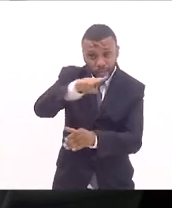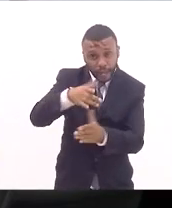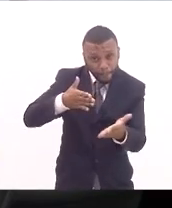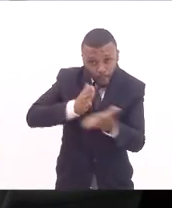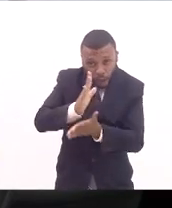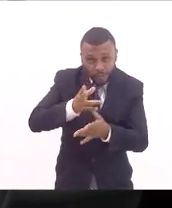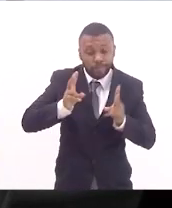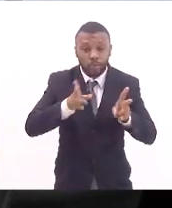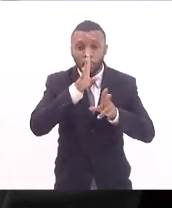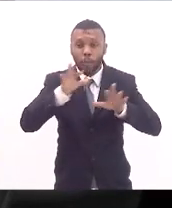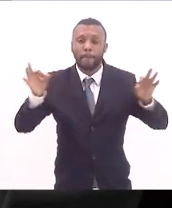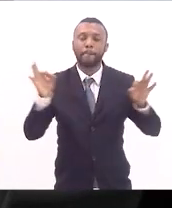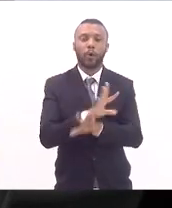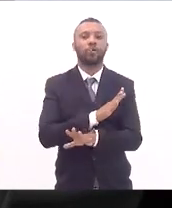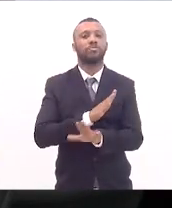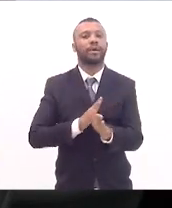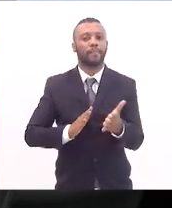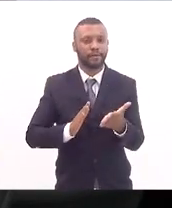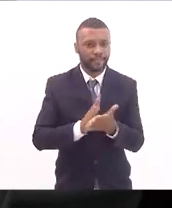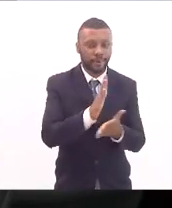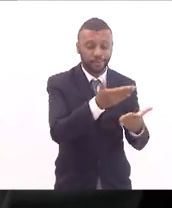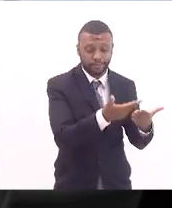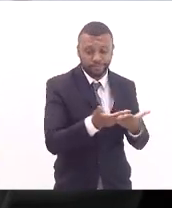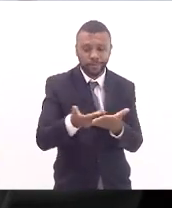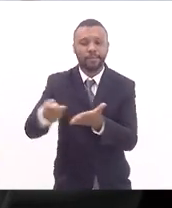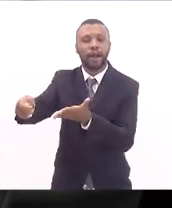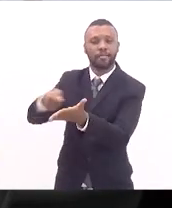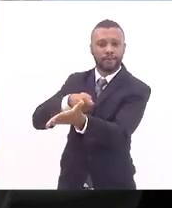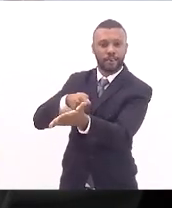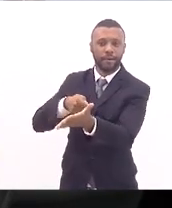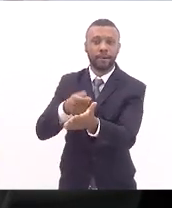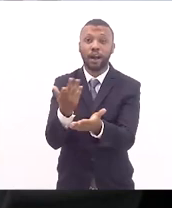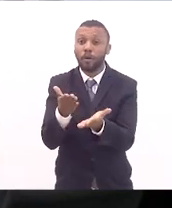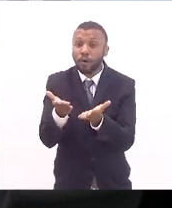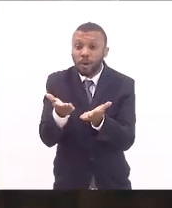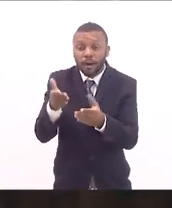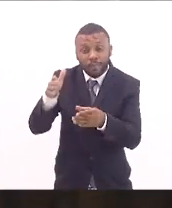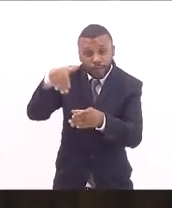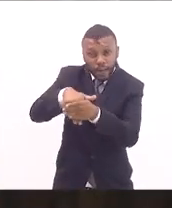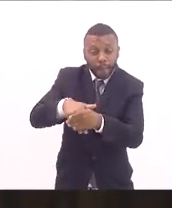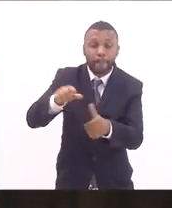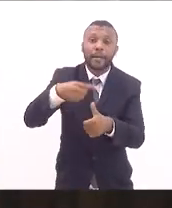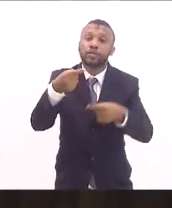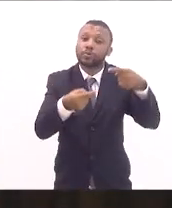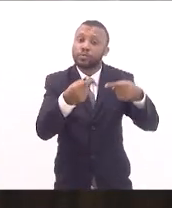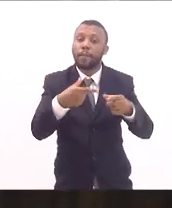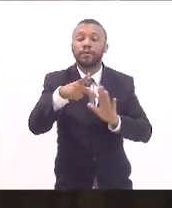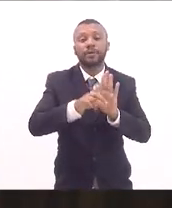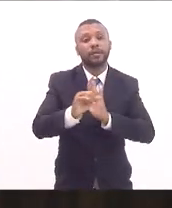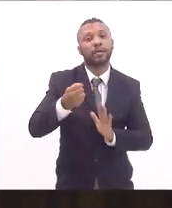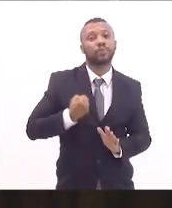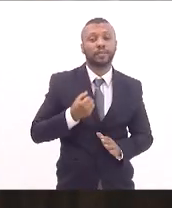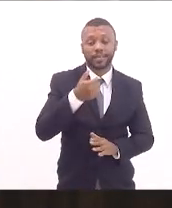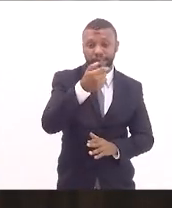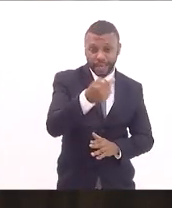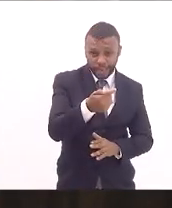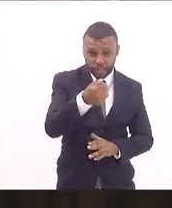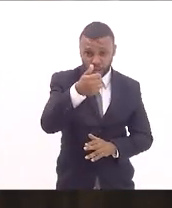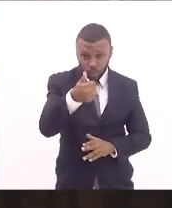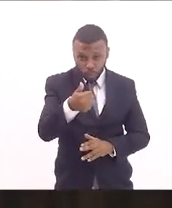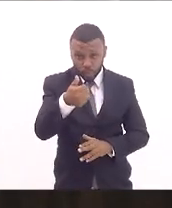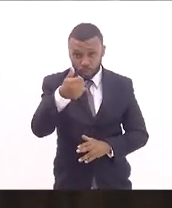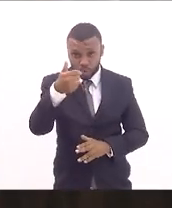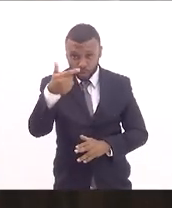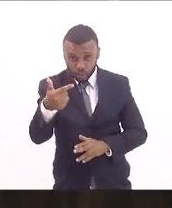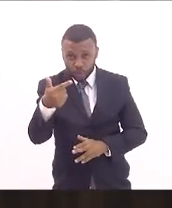seus que aprovam parece que estão aprovado vai autógrafo em votação em primeira discussão projeto de lei 712 2019